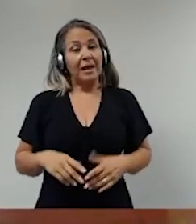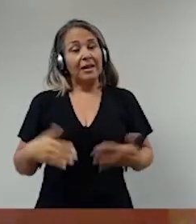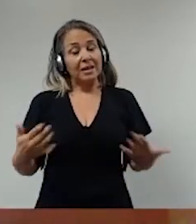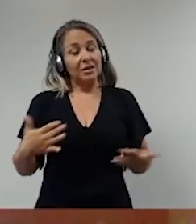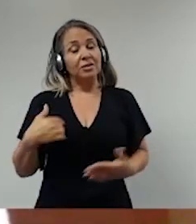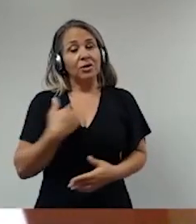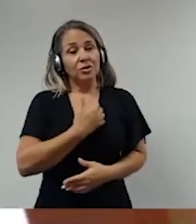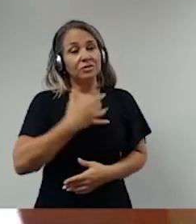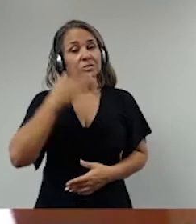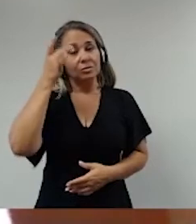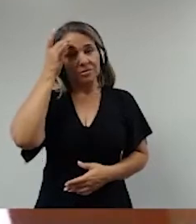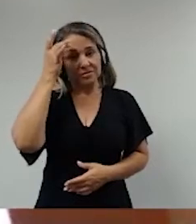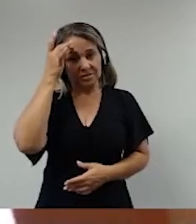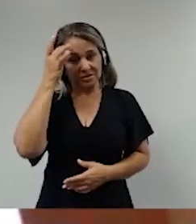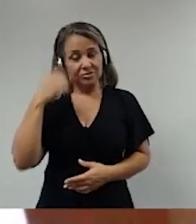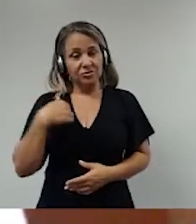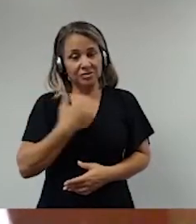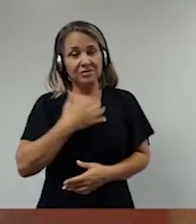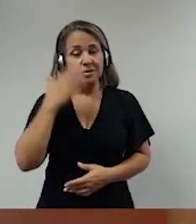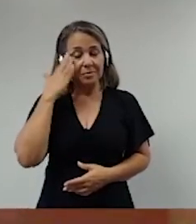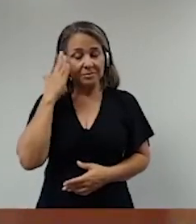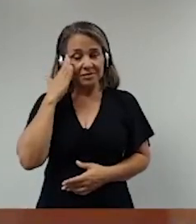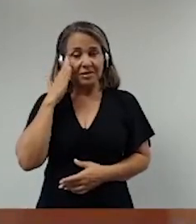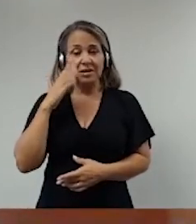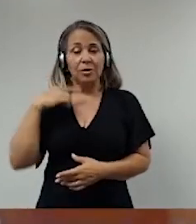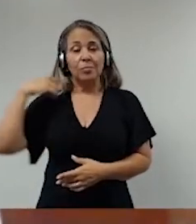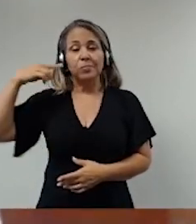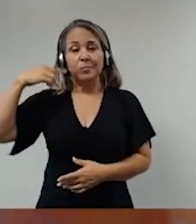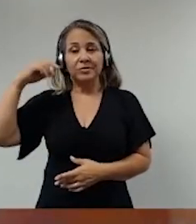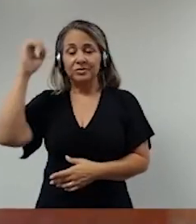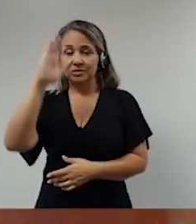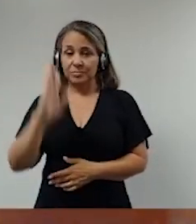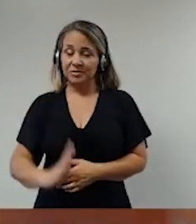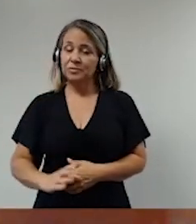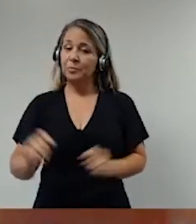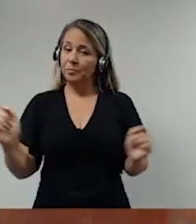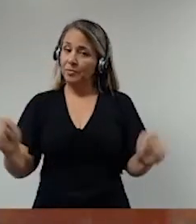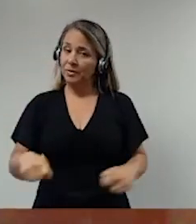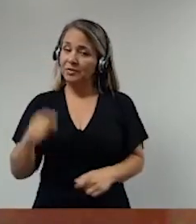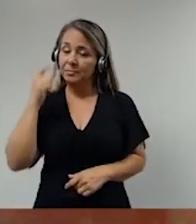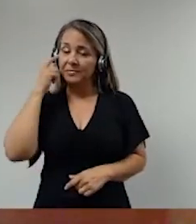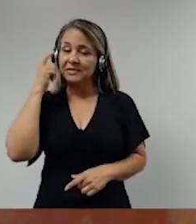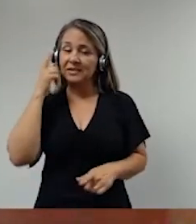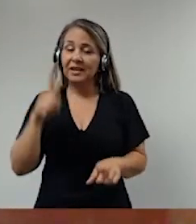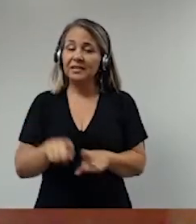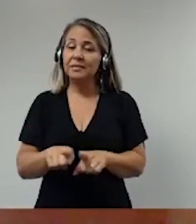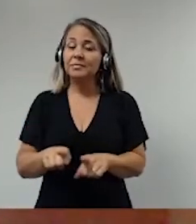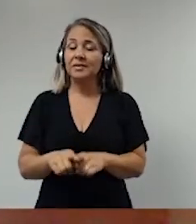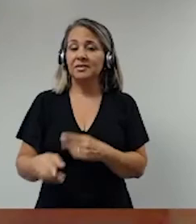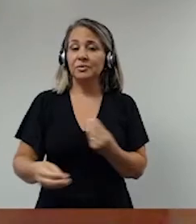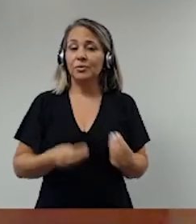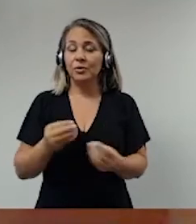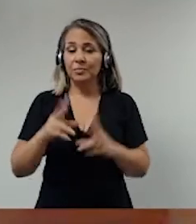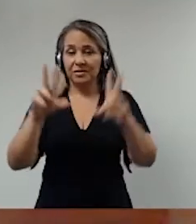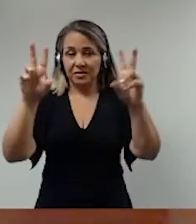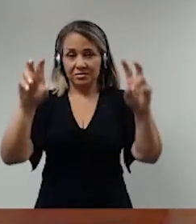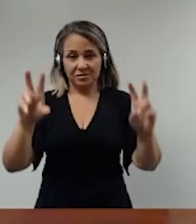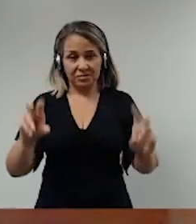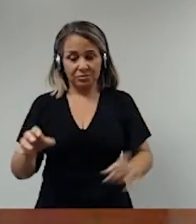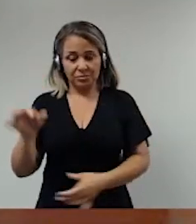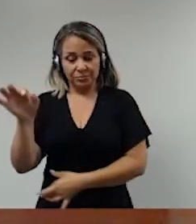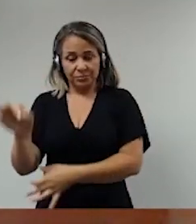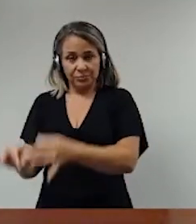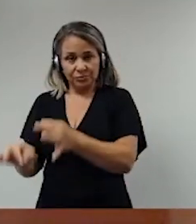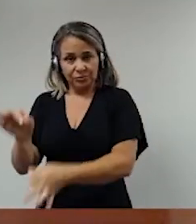eu acho que os advogados do Brasil, as instituições de uma maneira geral, podem pensar também em como as questões